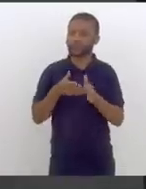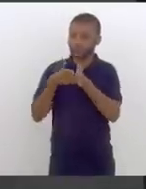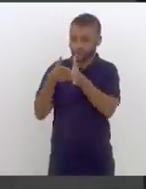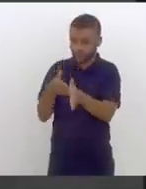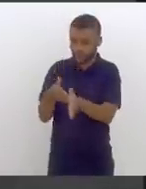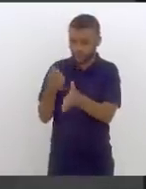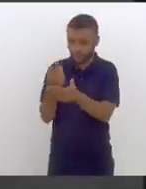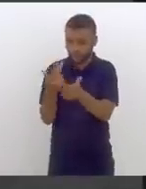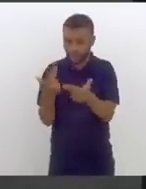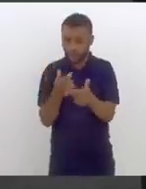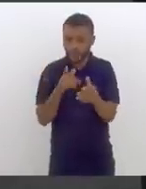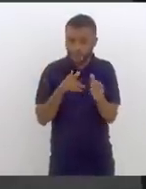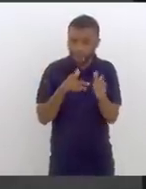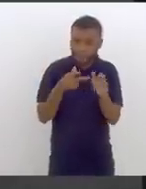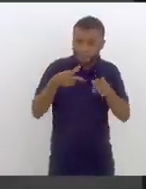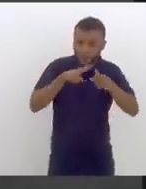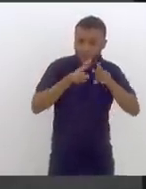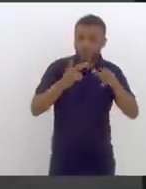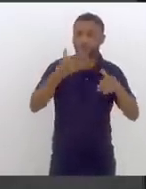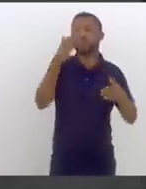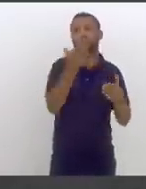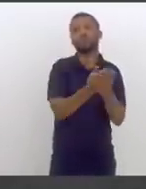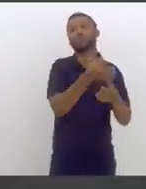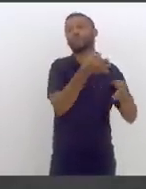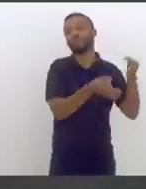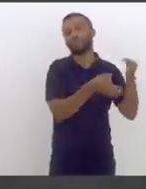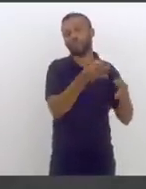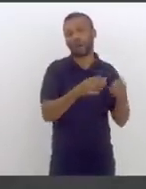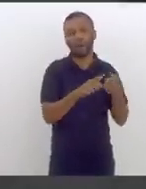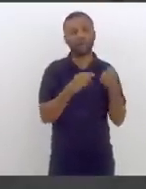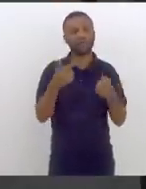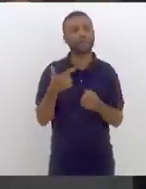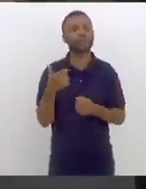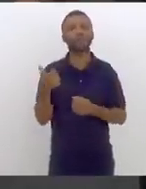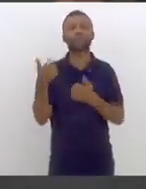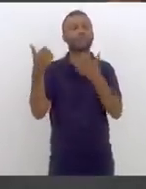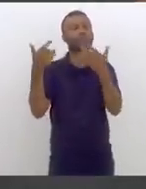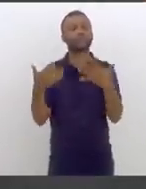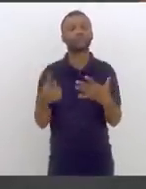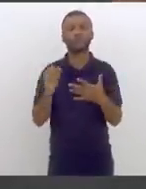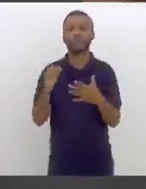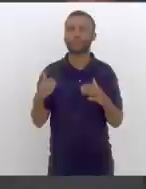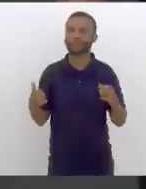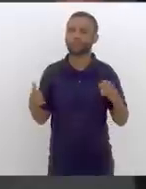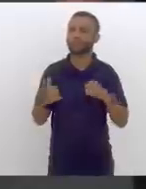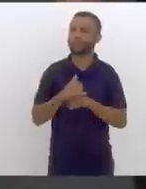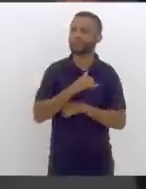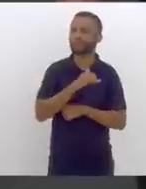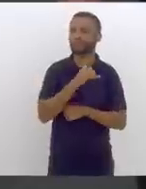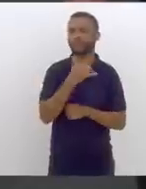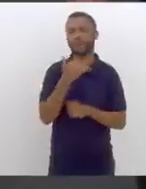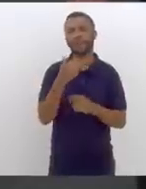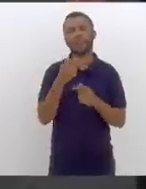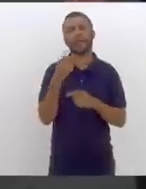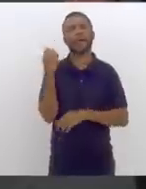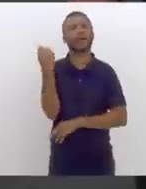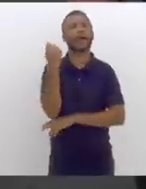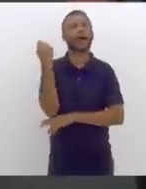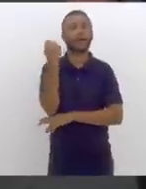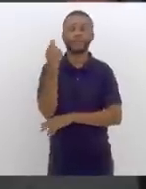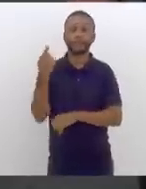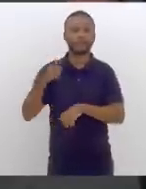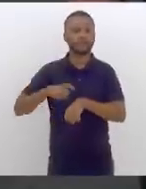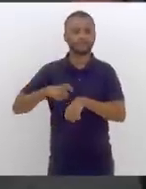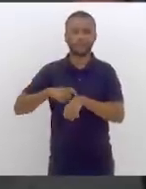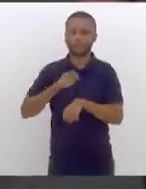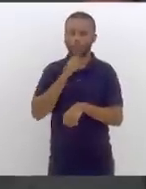prisão judicial é outra o artigo 21 Deputado também diz que transgressão disciplinar é grave Quando não